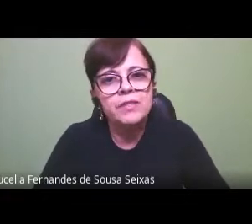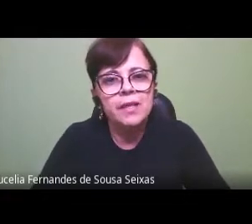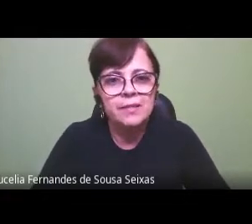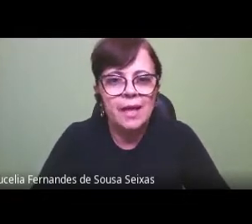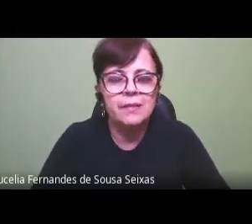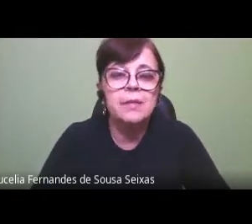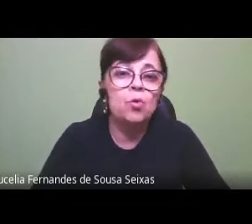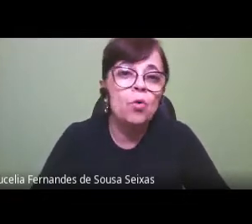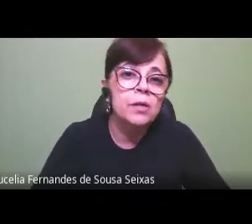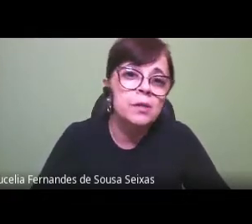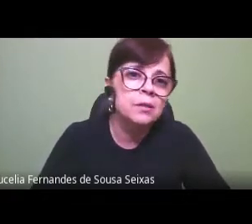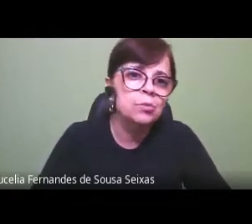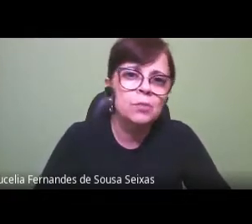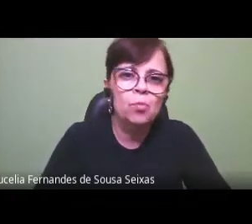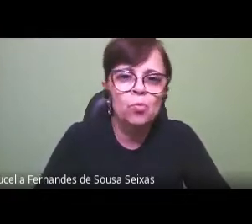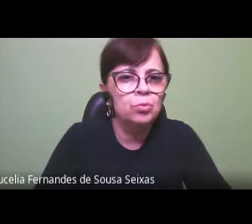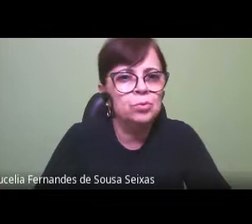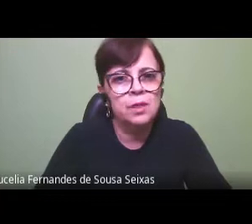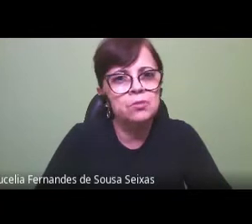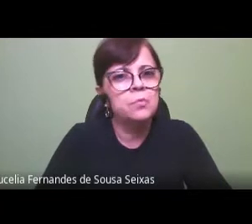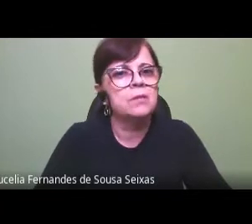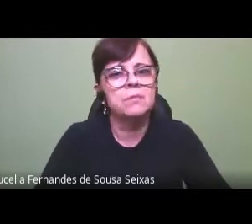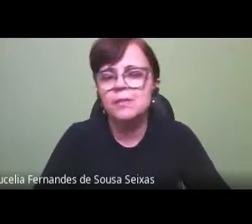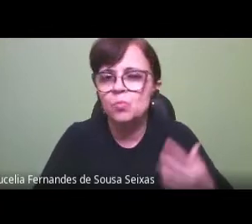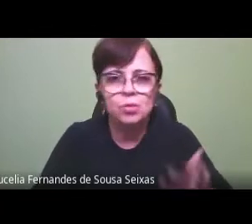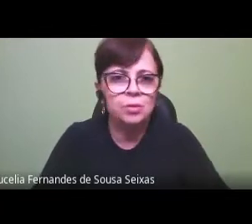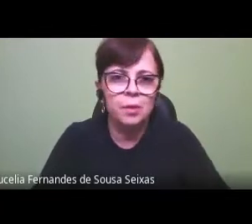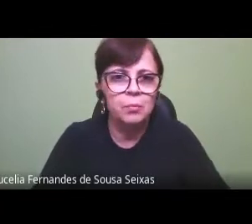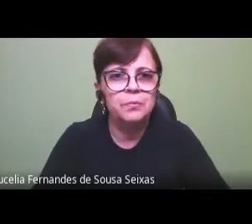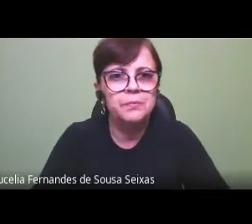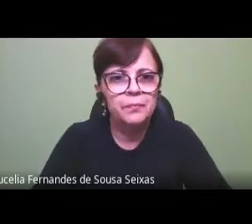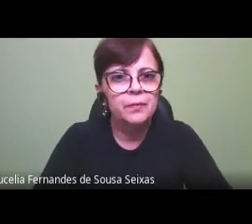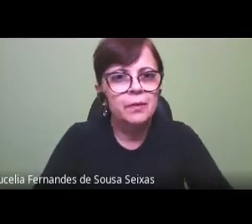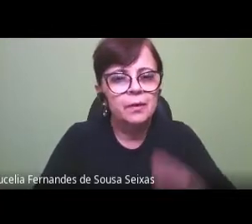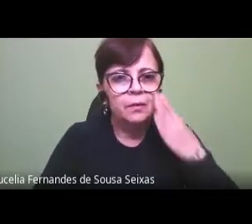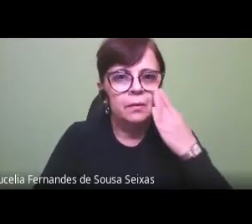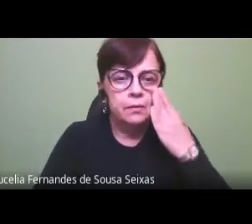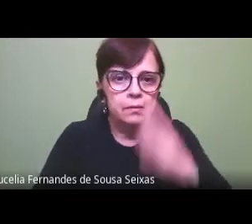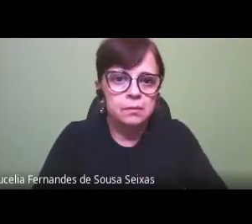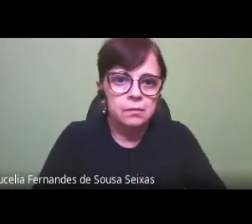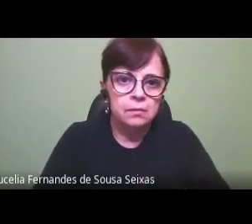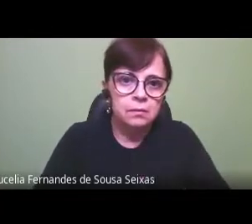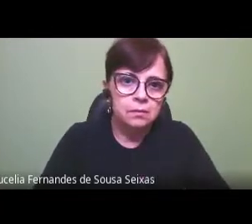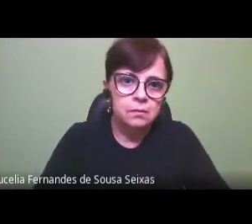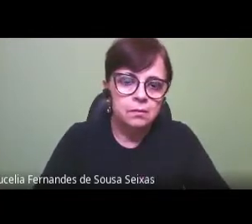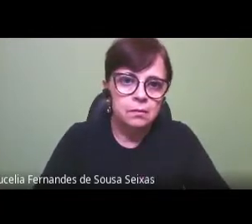serem oficializadas. Demorou anos e muitos anos mesmo, mas muito tempo.